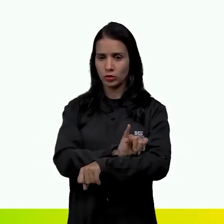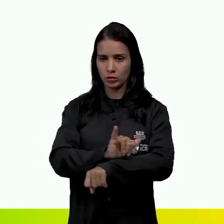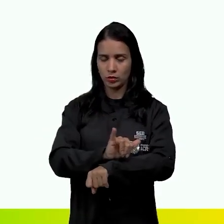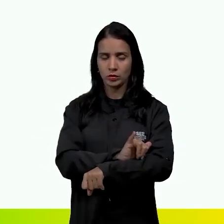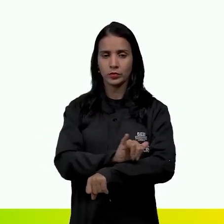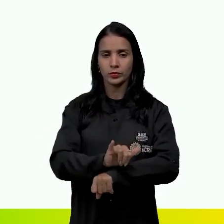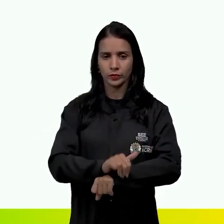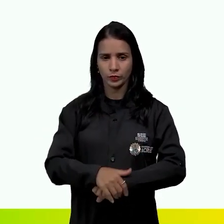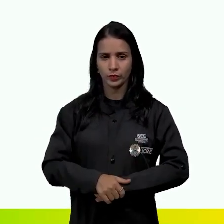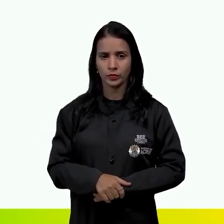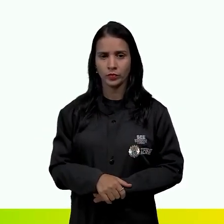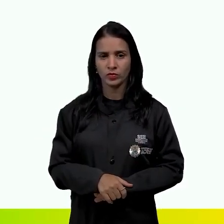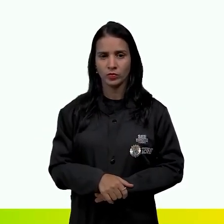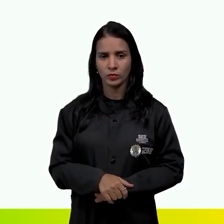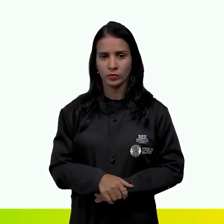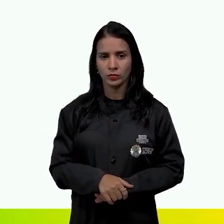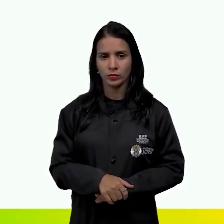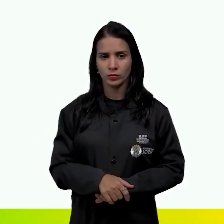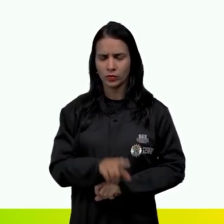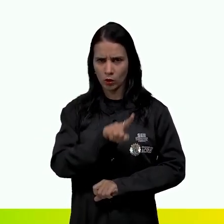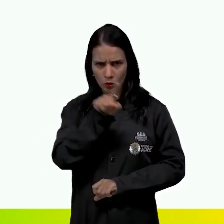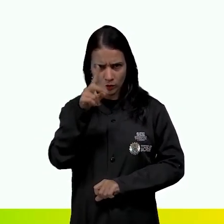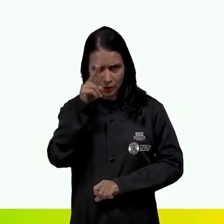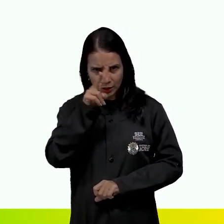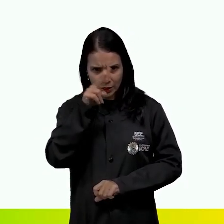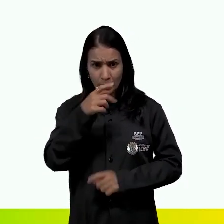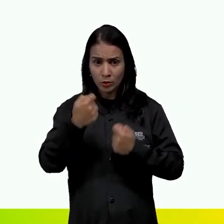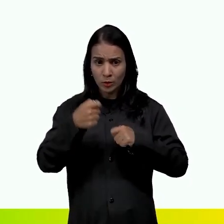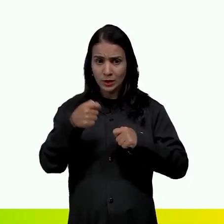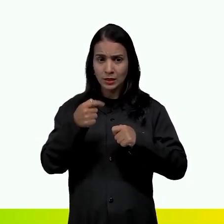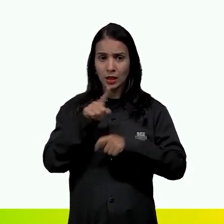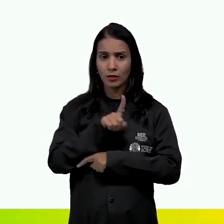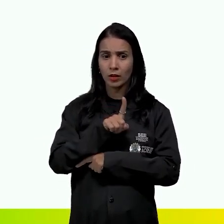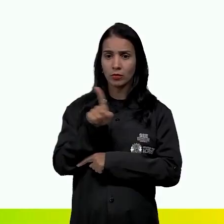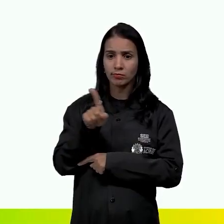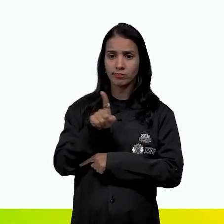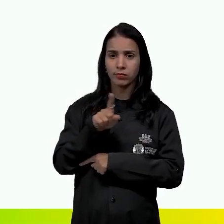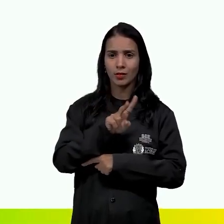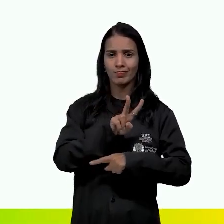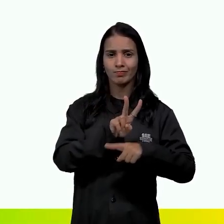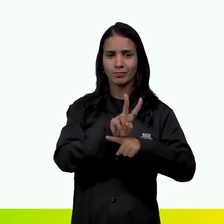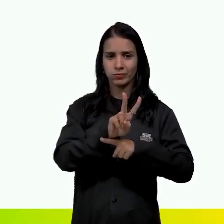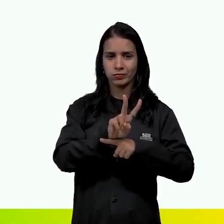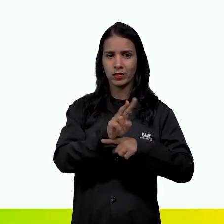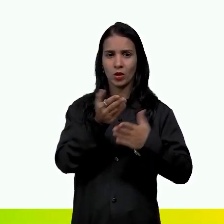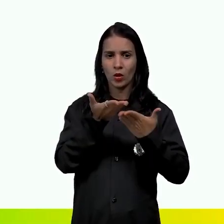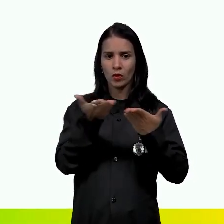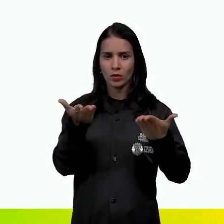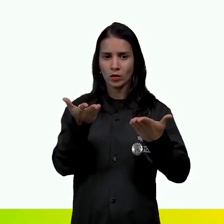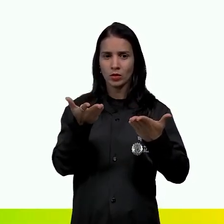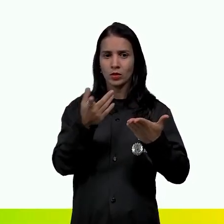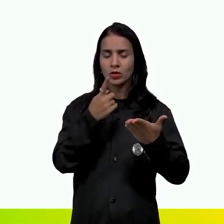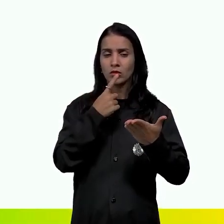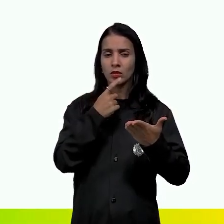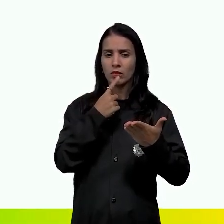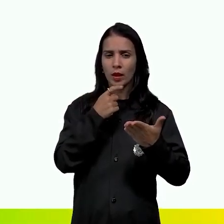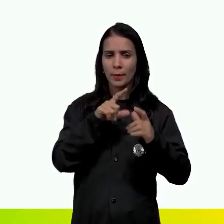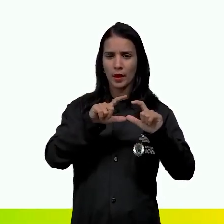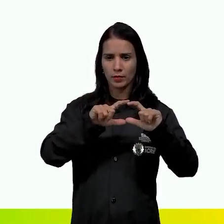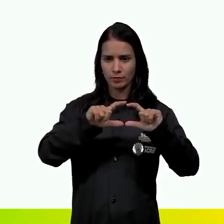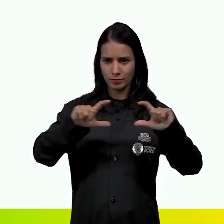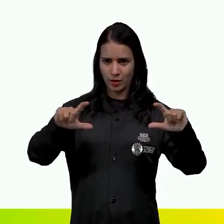Lembra que eu precisava desse volume aqui. Eu preciso determinar ele de outra maneira, agora usando a área da base vezes a altura.